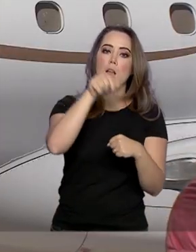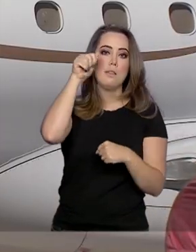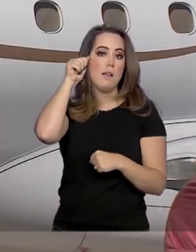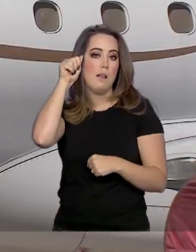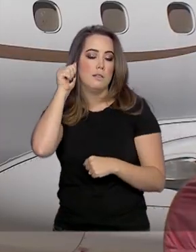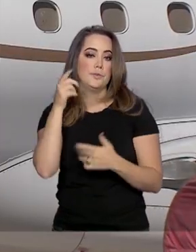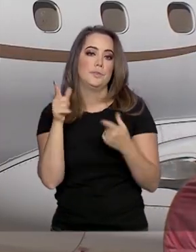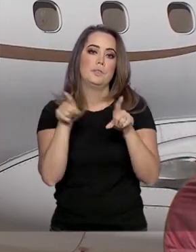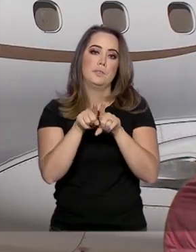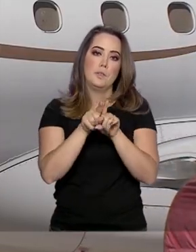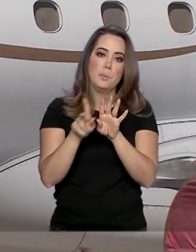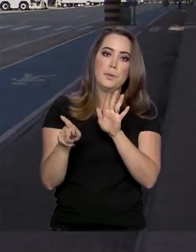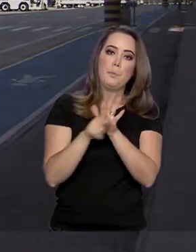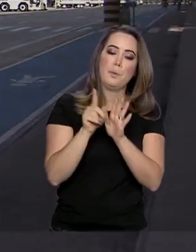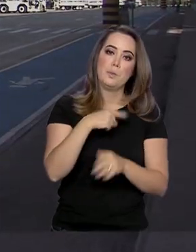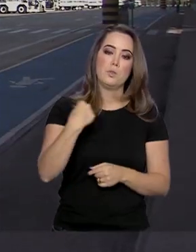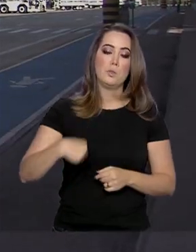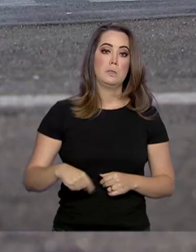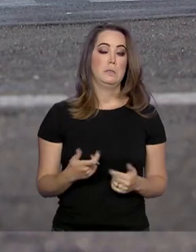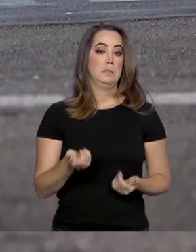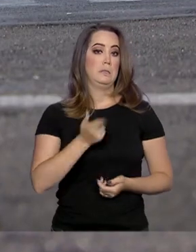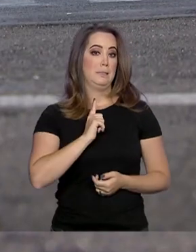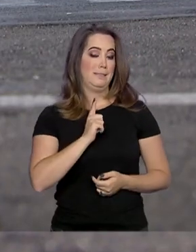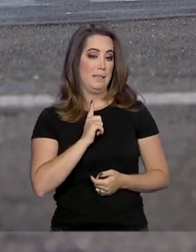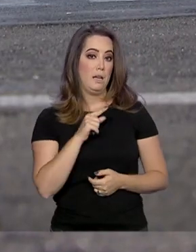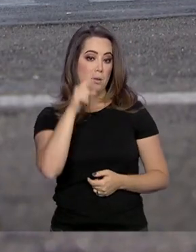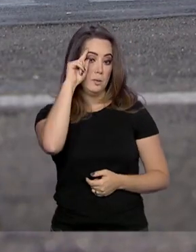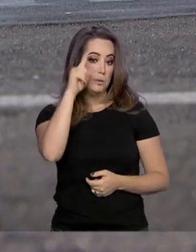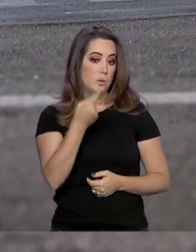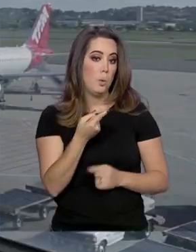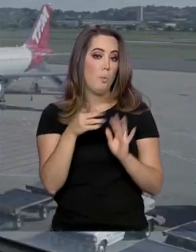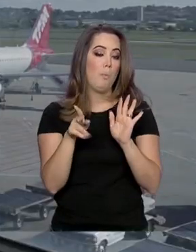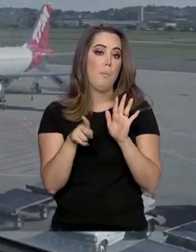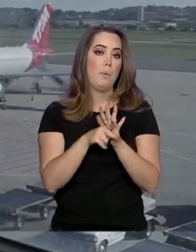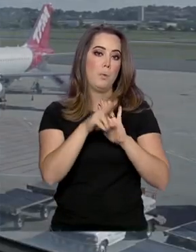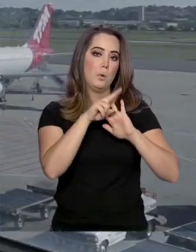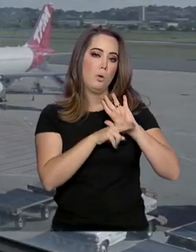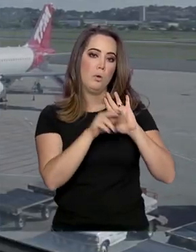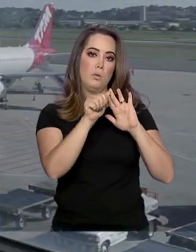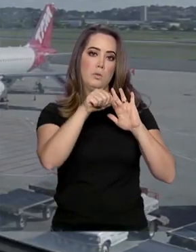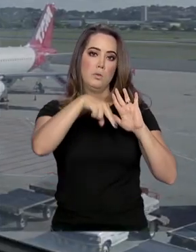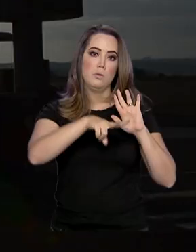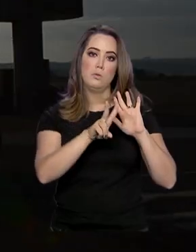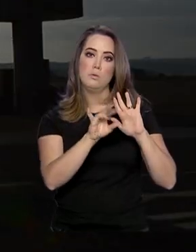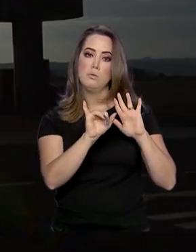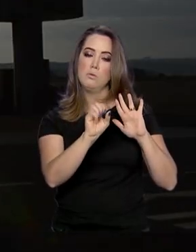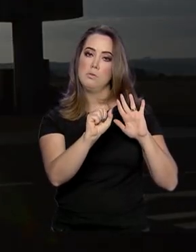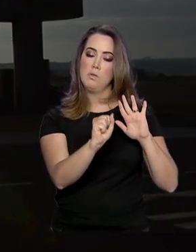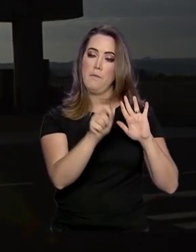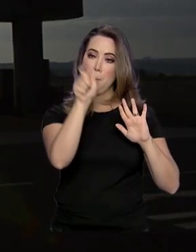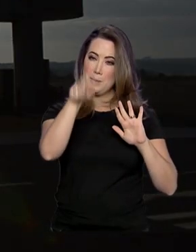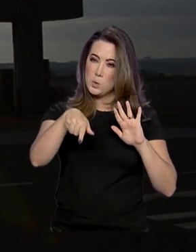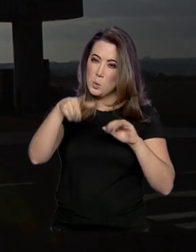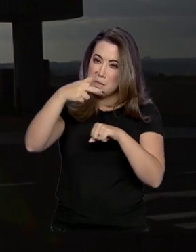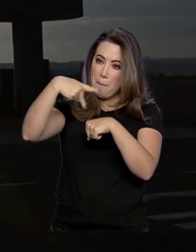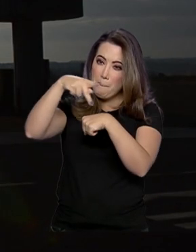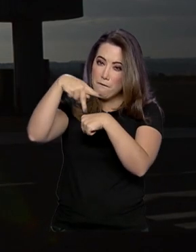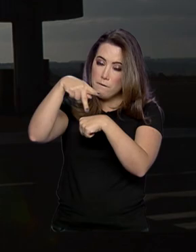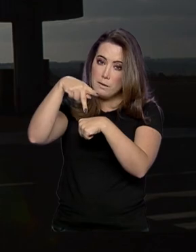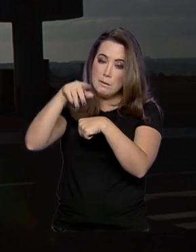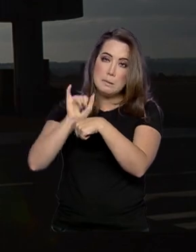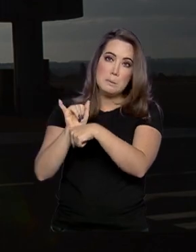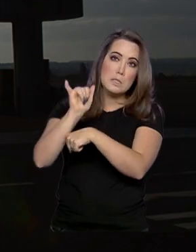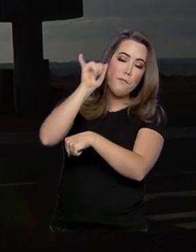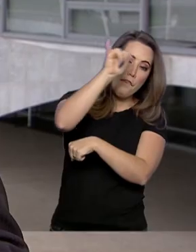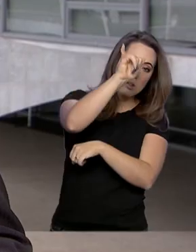além, é claro, da própria China. Existe uma recomendação da Anvisa para que os brasileiros que estiveram nesses países e